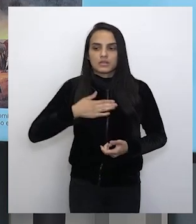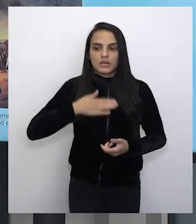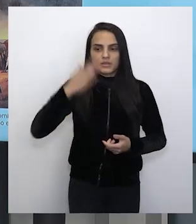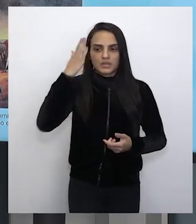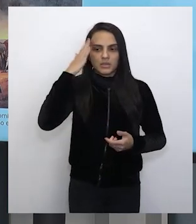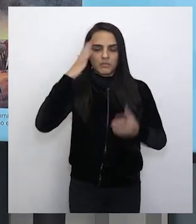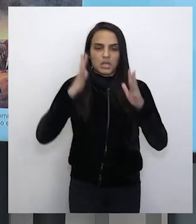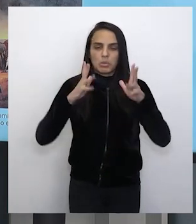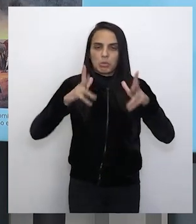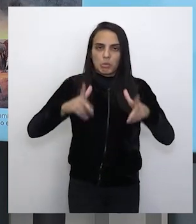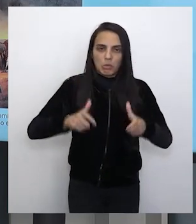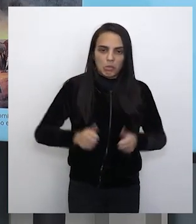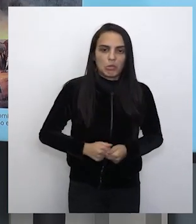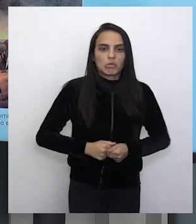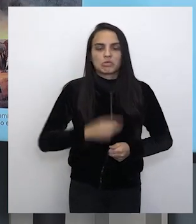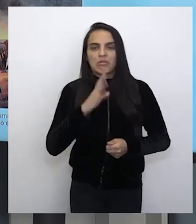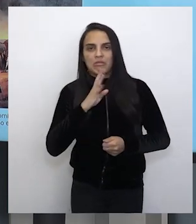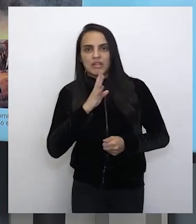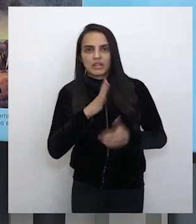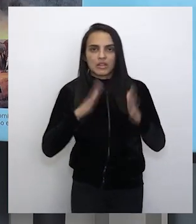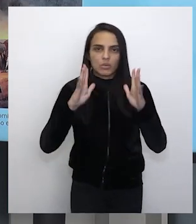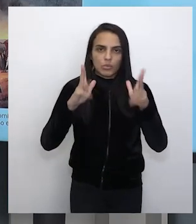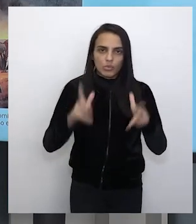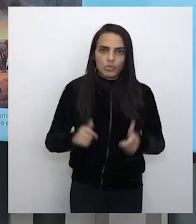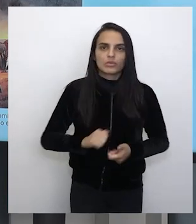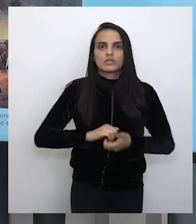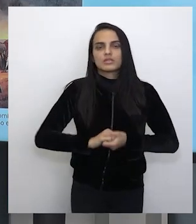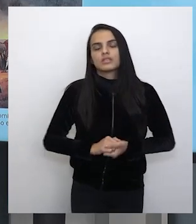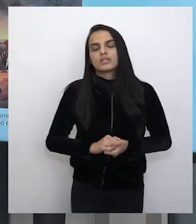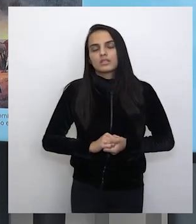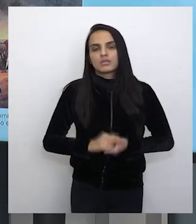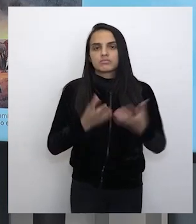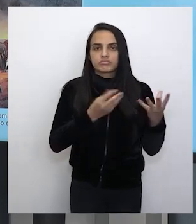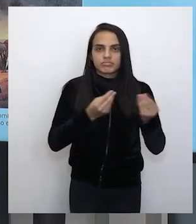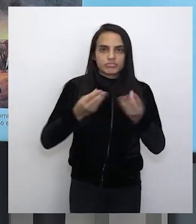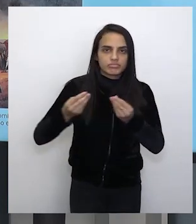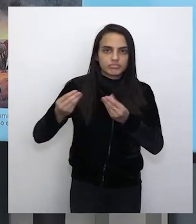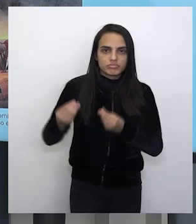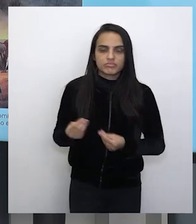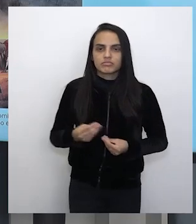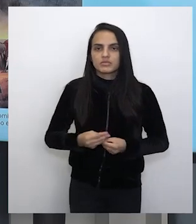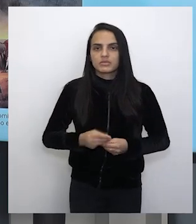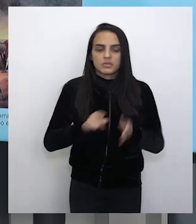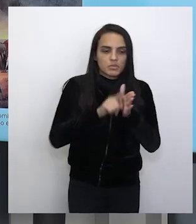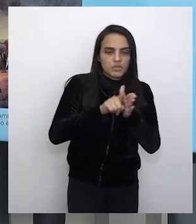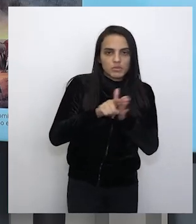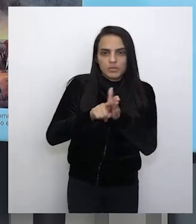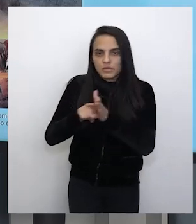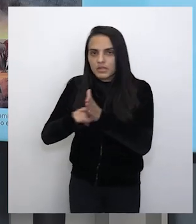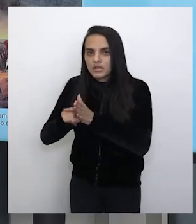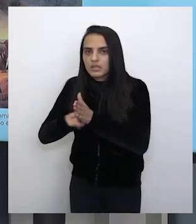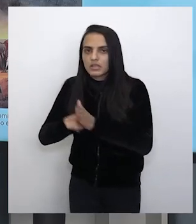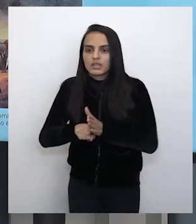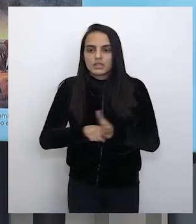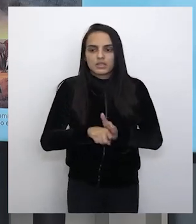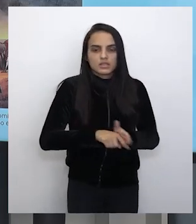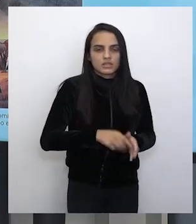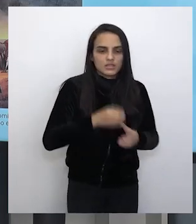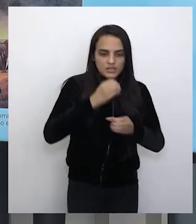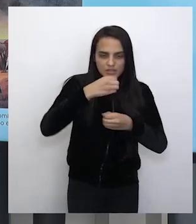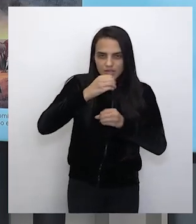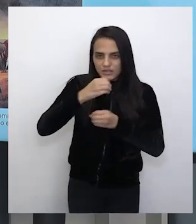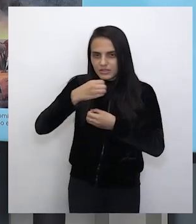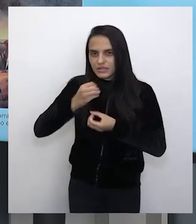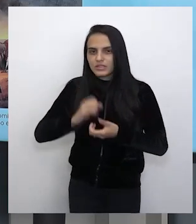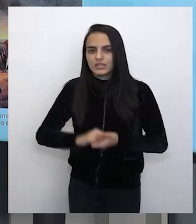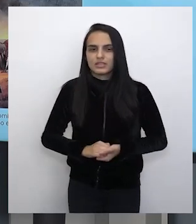né, do conhecimento, então muitos grandes aí, pesquisadores, grandes cientistas, Galileu